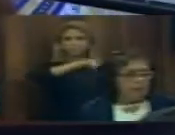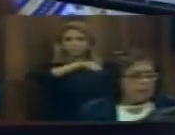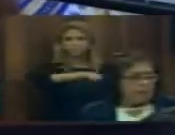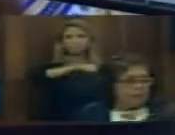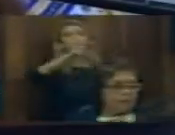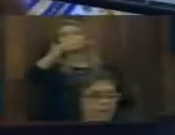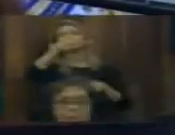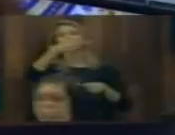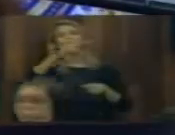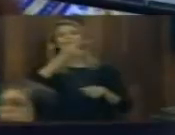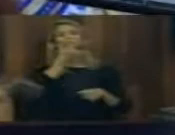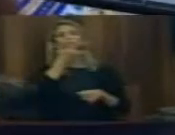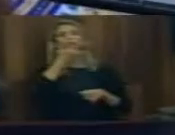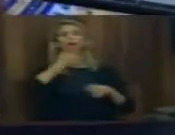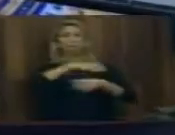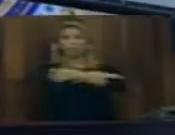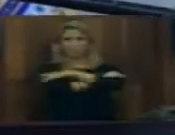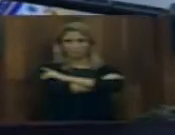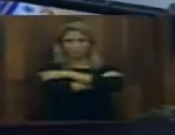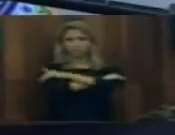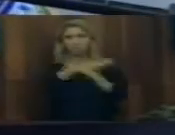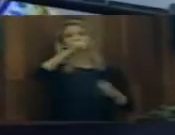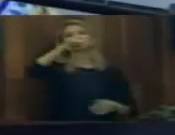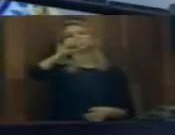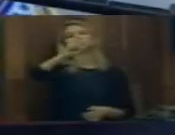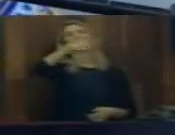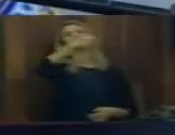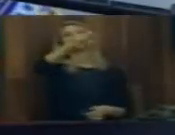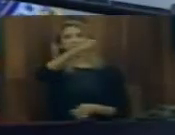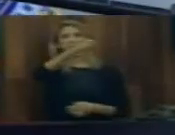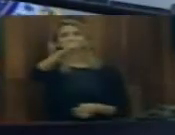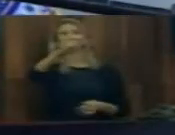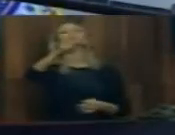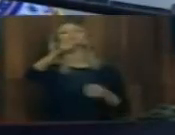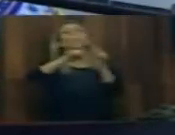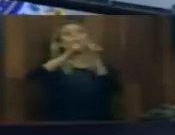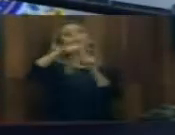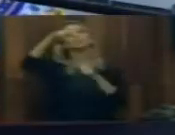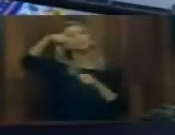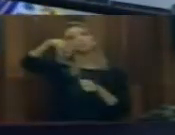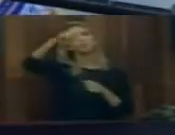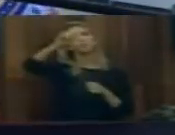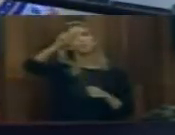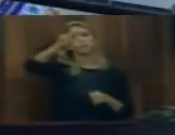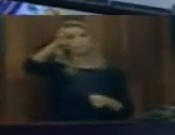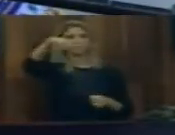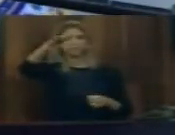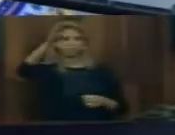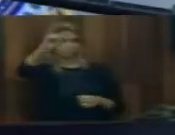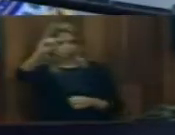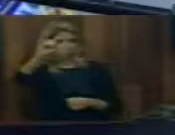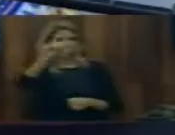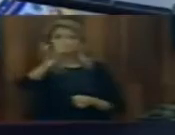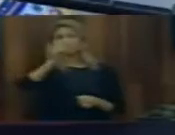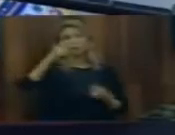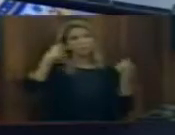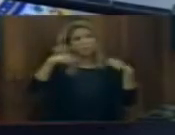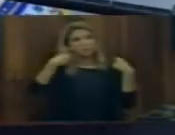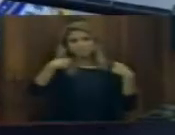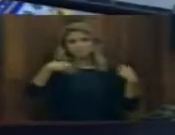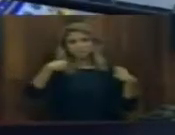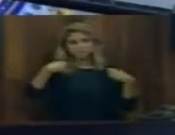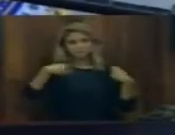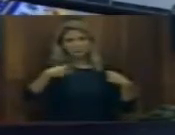novembro, e já é uma data oficial, nacional, ela não precisa ser municipal, porque